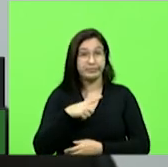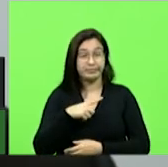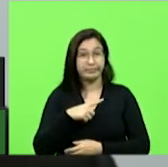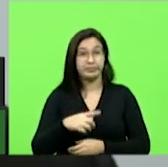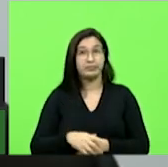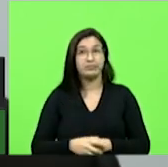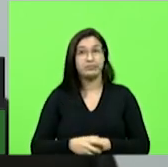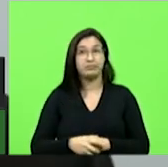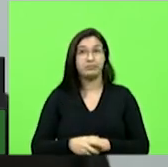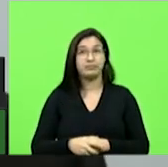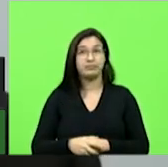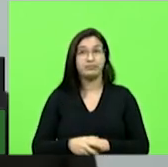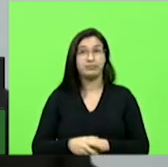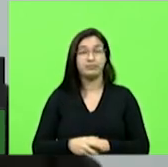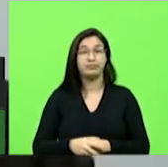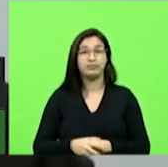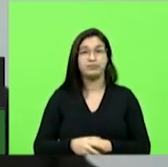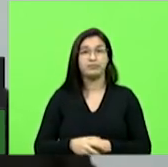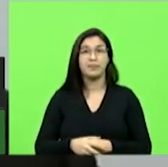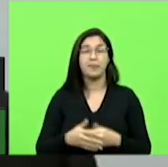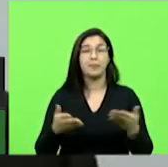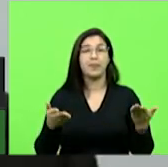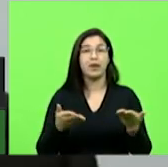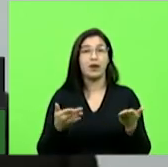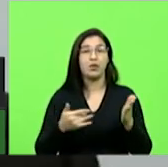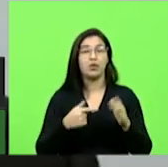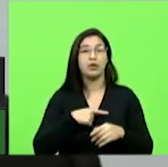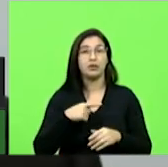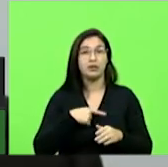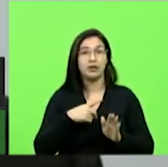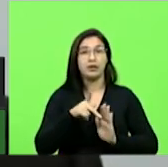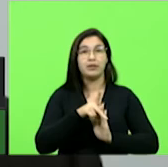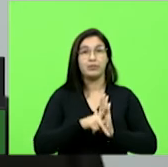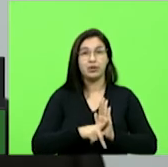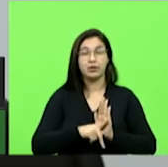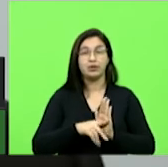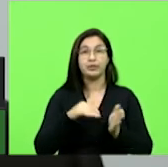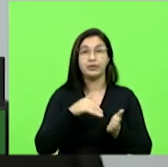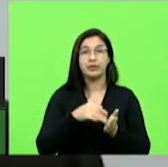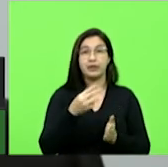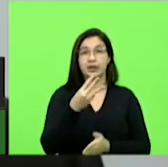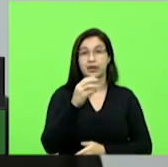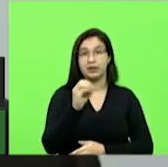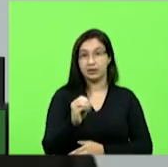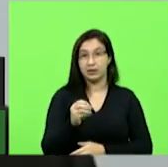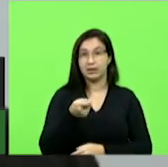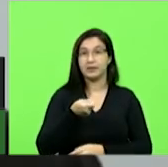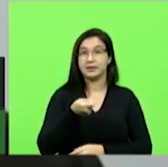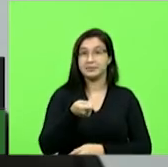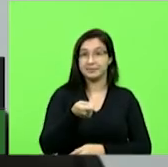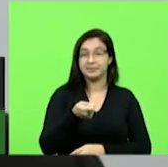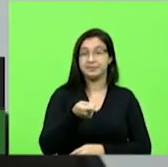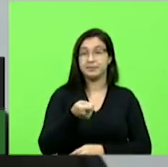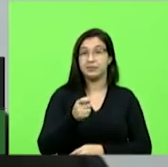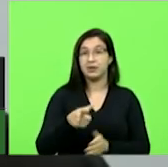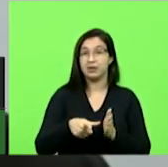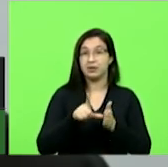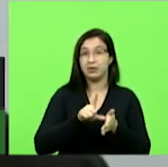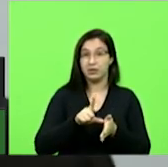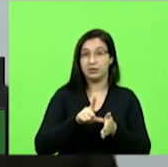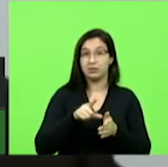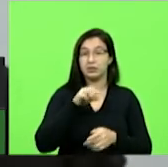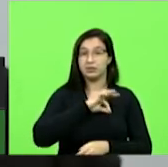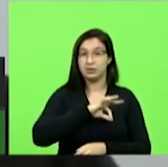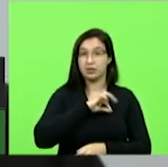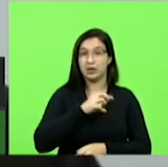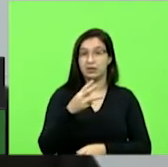quase foi cassado, e no qual agora apresenta um projeto para 30 procuradores, que antes o salário era de